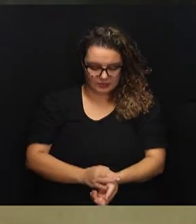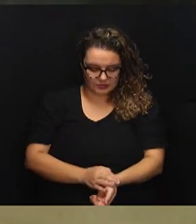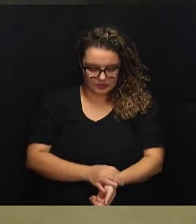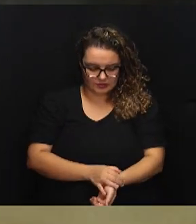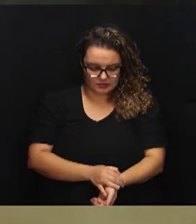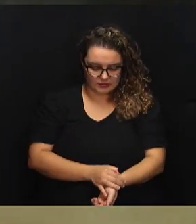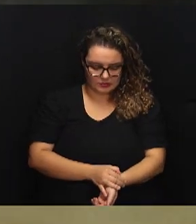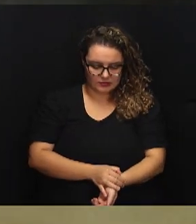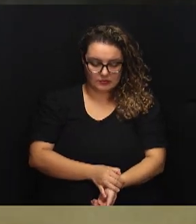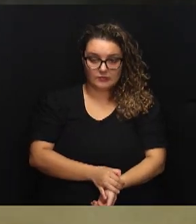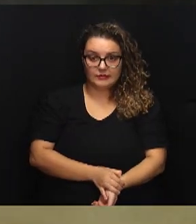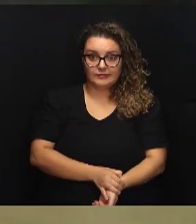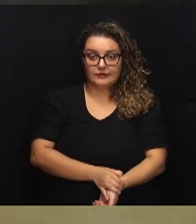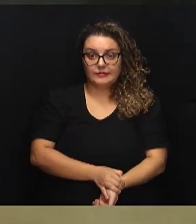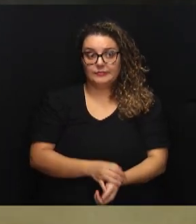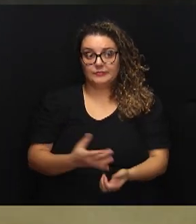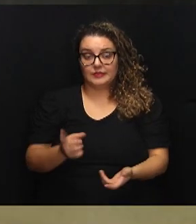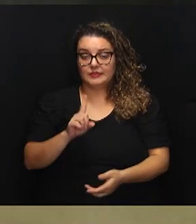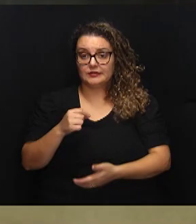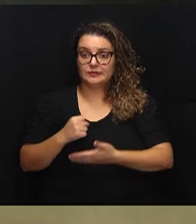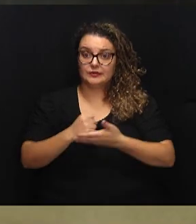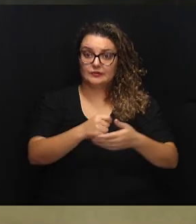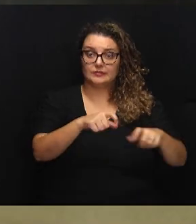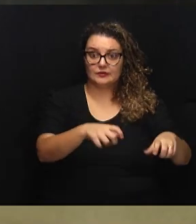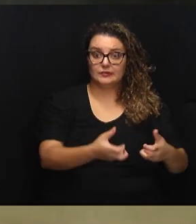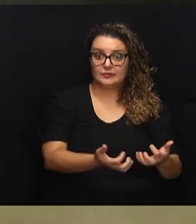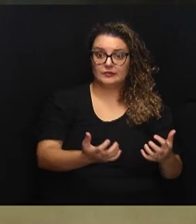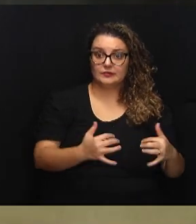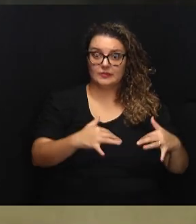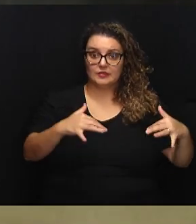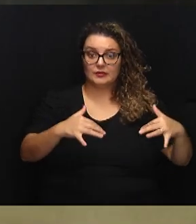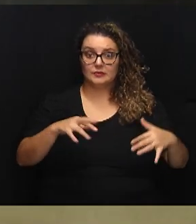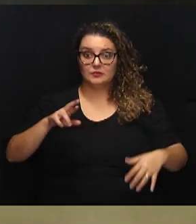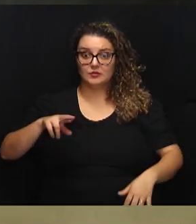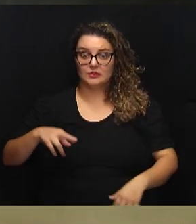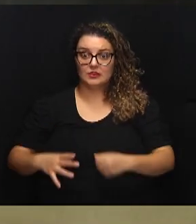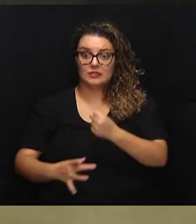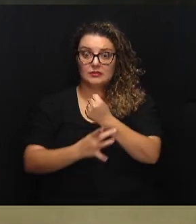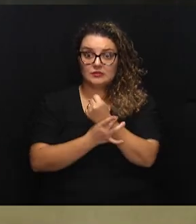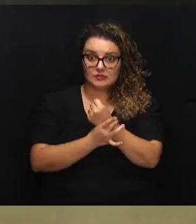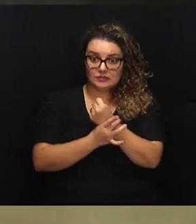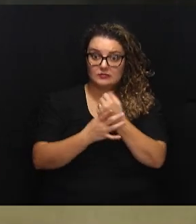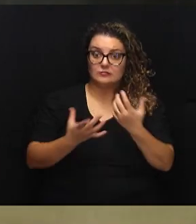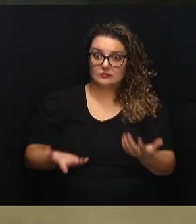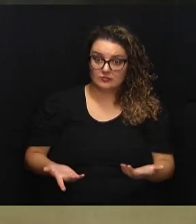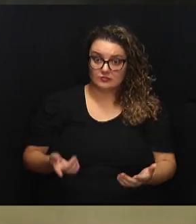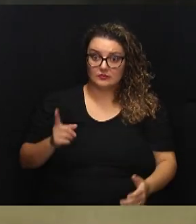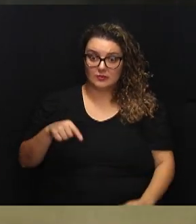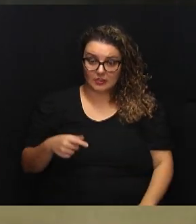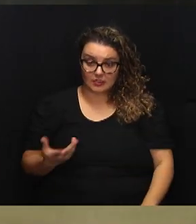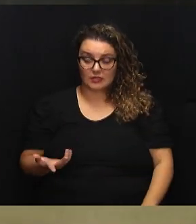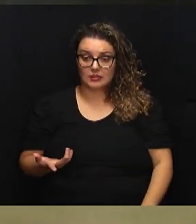você acaba não levando essa criança para o estádio por conta da segurança, né. Mas é uma questão que a gente precisa explicar,